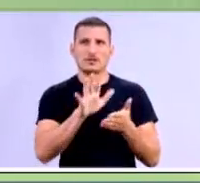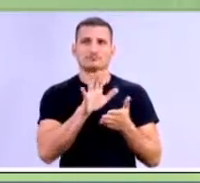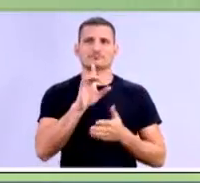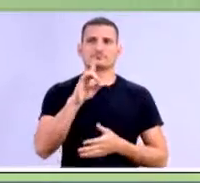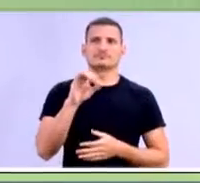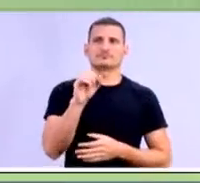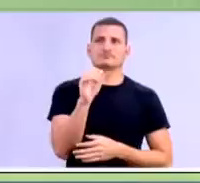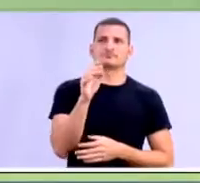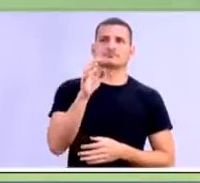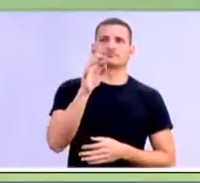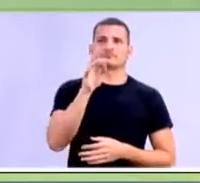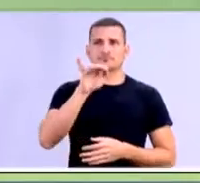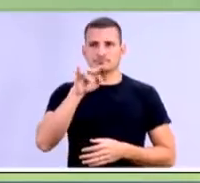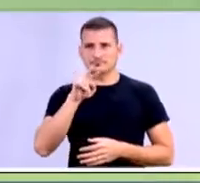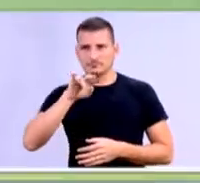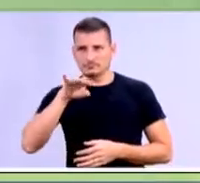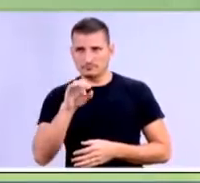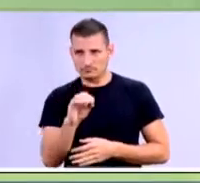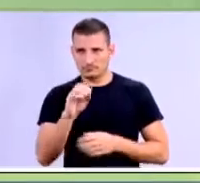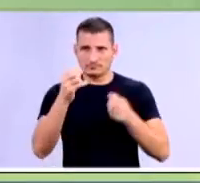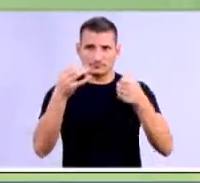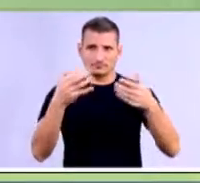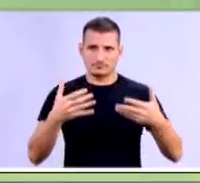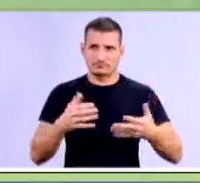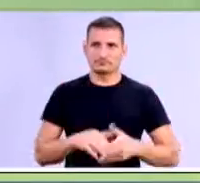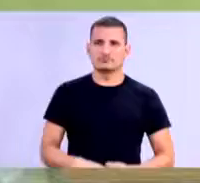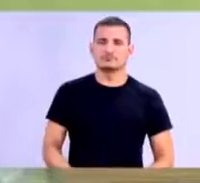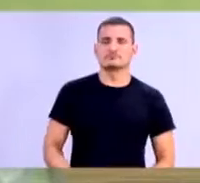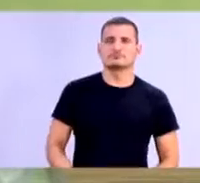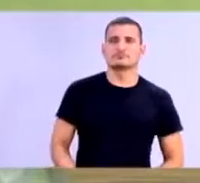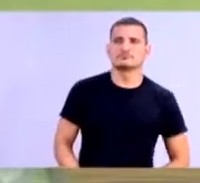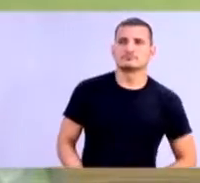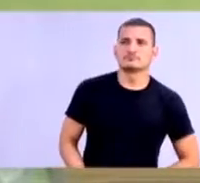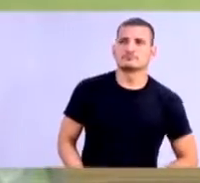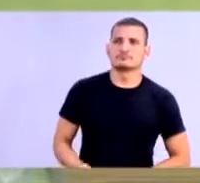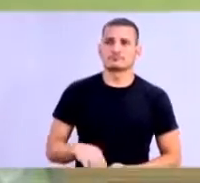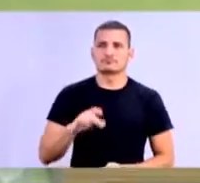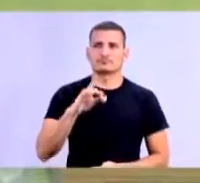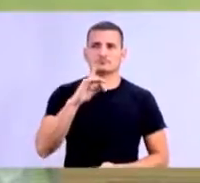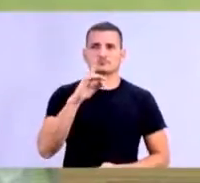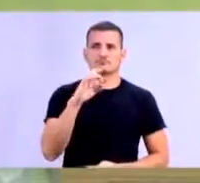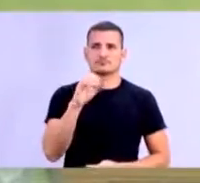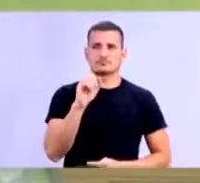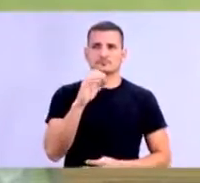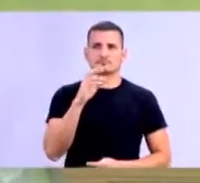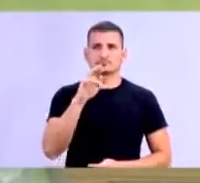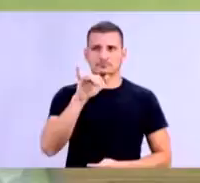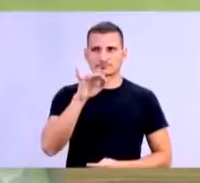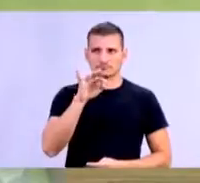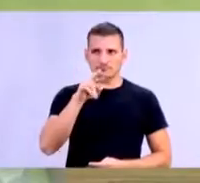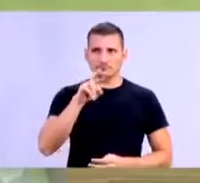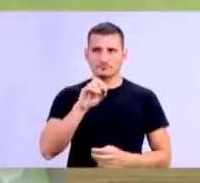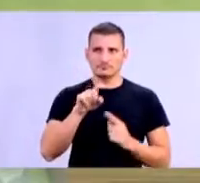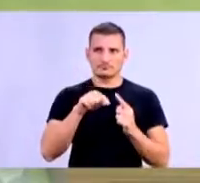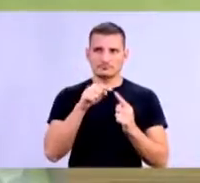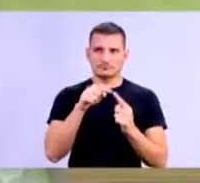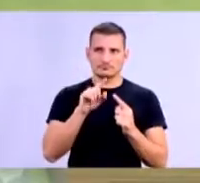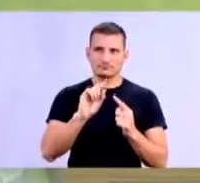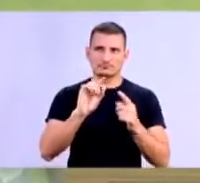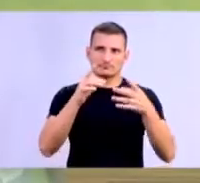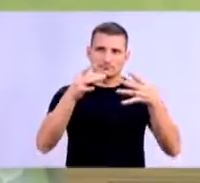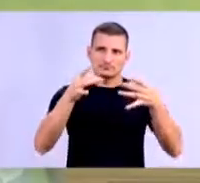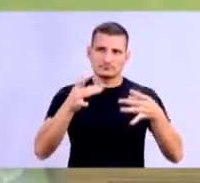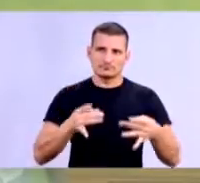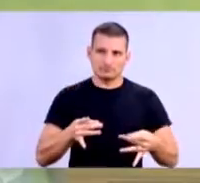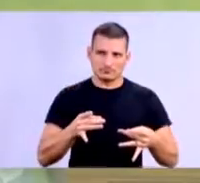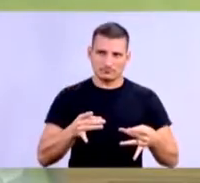são as características gerais? A resposta de algum aluno. Vamos ver aqui. Descritivo tem como objetivo trazer detalhes sobre